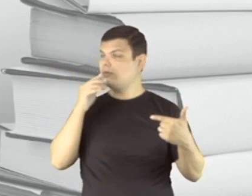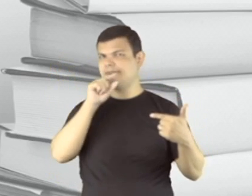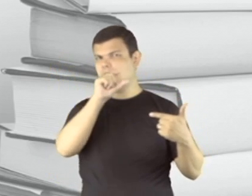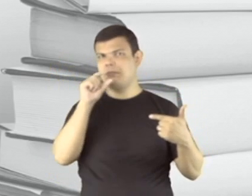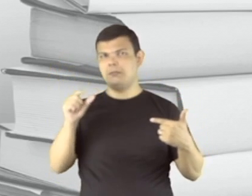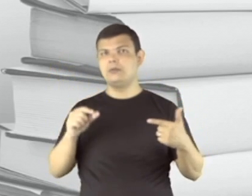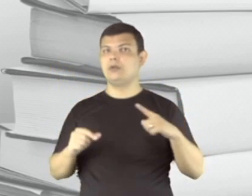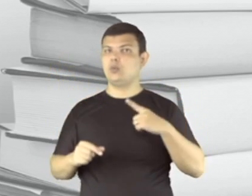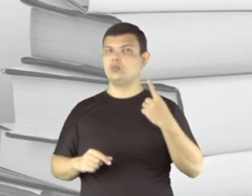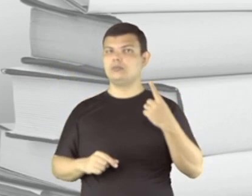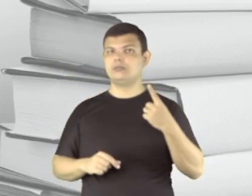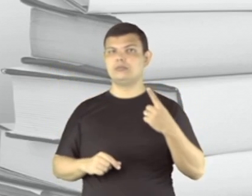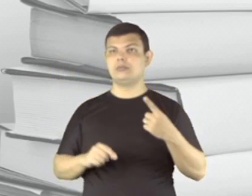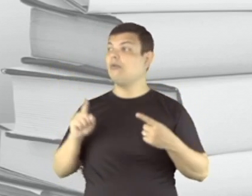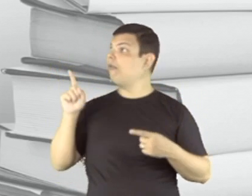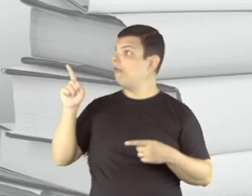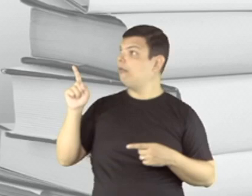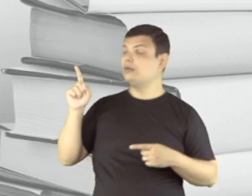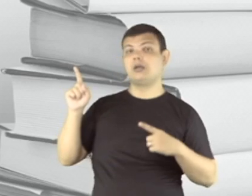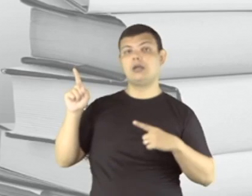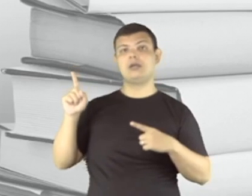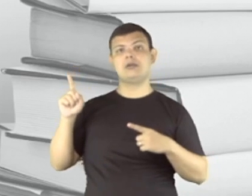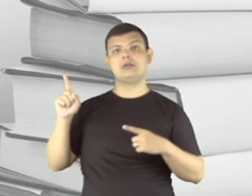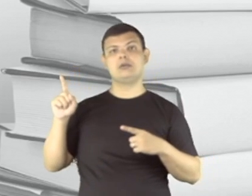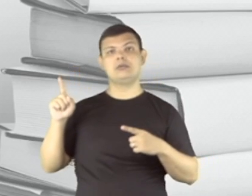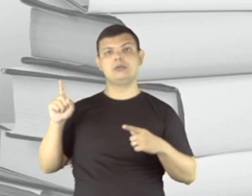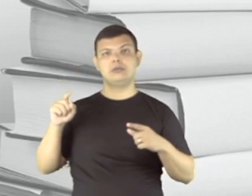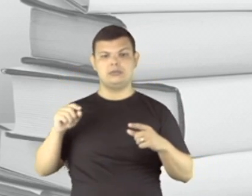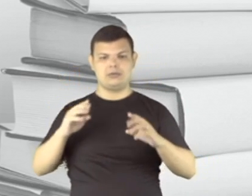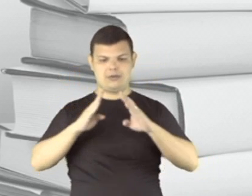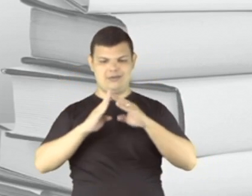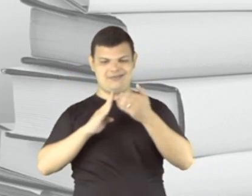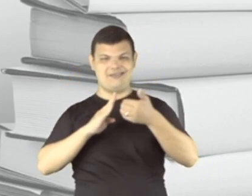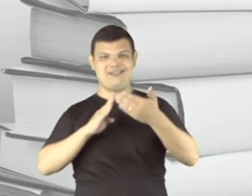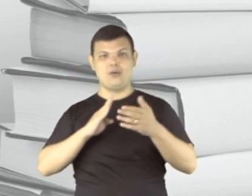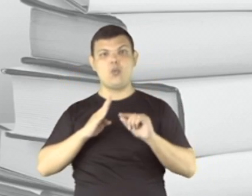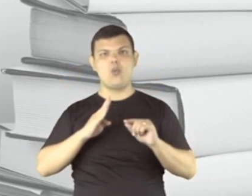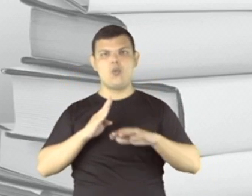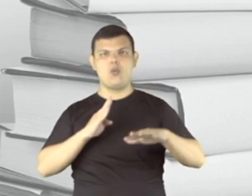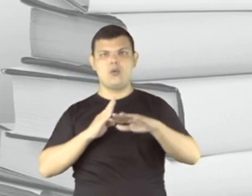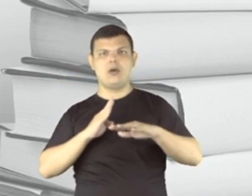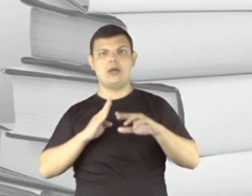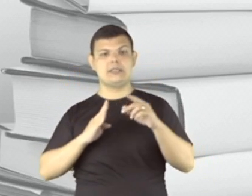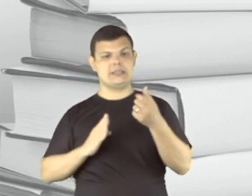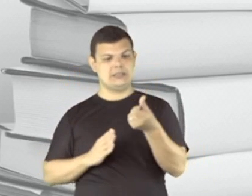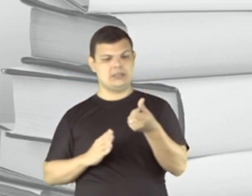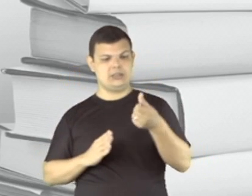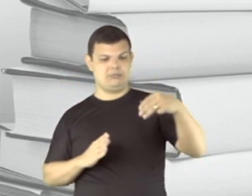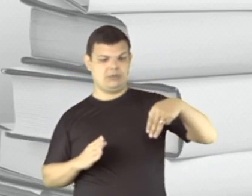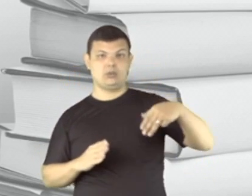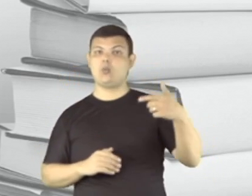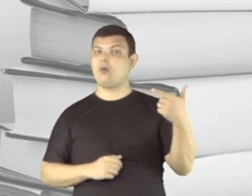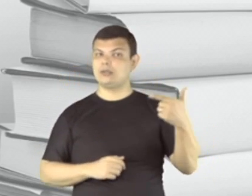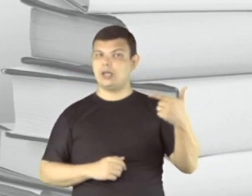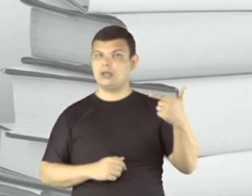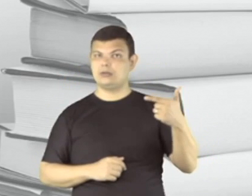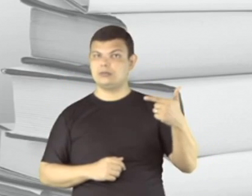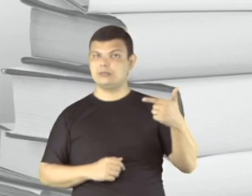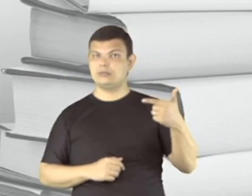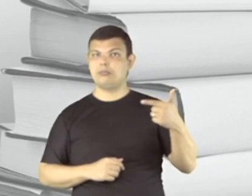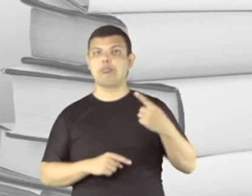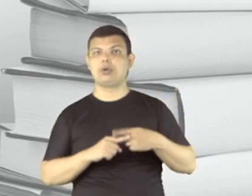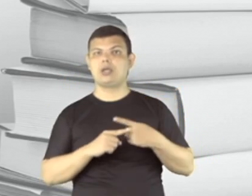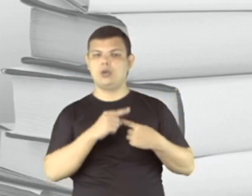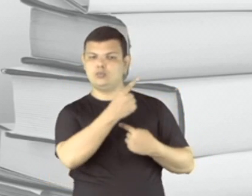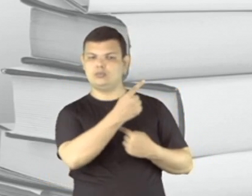planta tem um, ó. Aqui eu tenho quanto? Eu tenho um pátio aqui, olha. O meu pátio aqui, ele tem 6 metros quadrados de área.